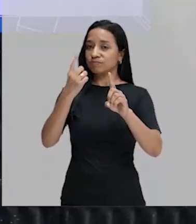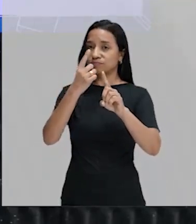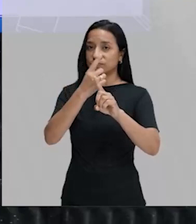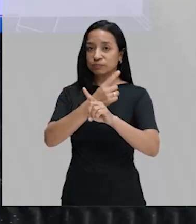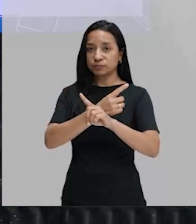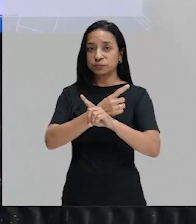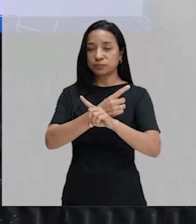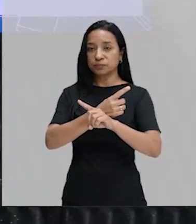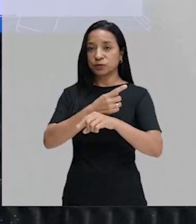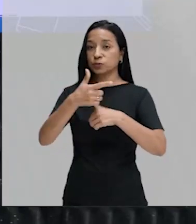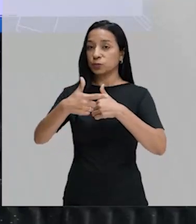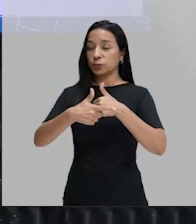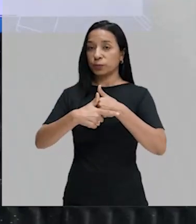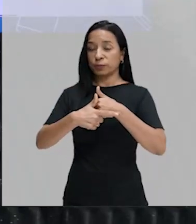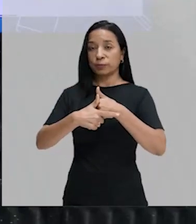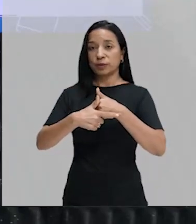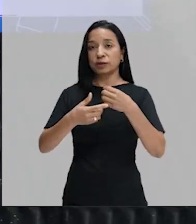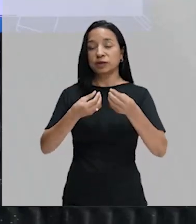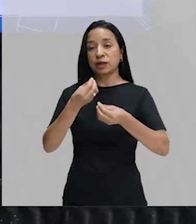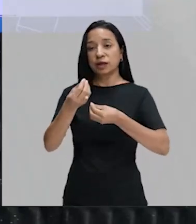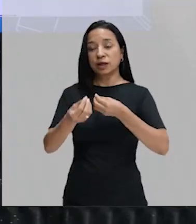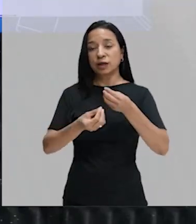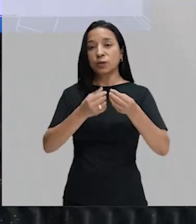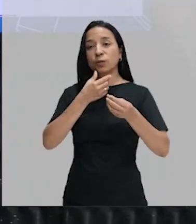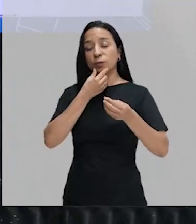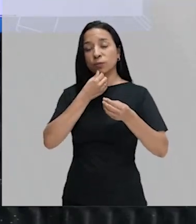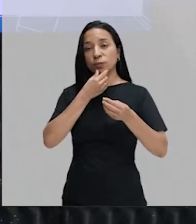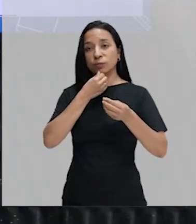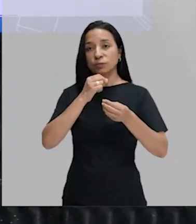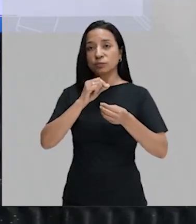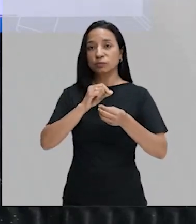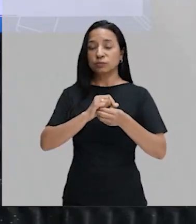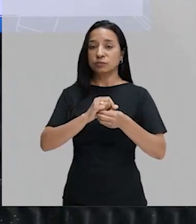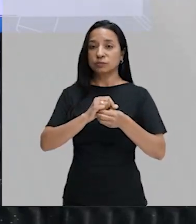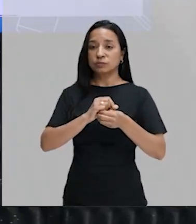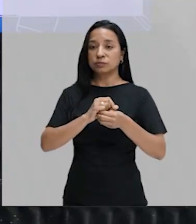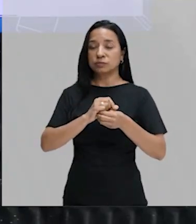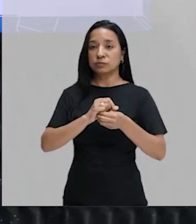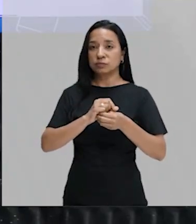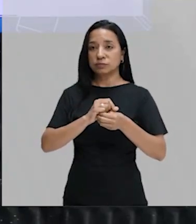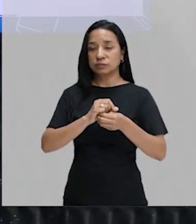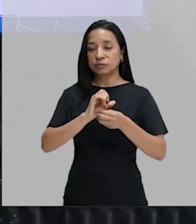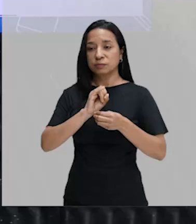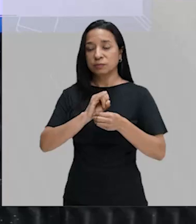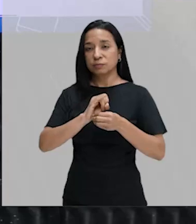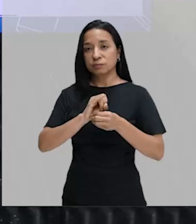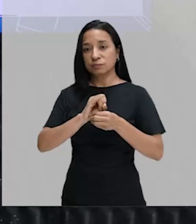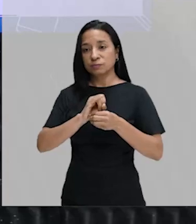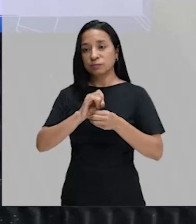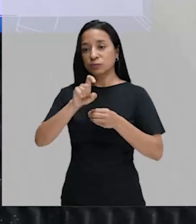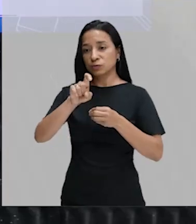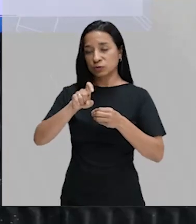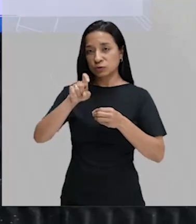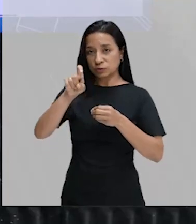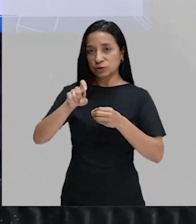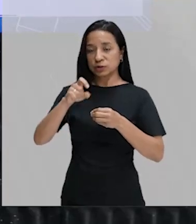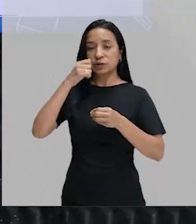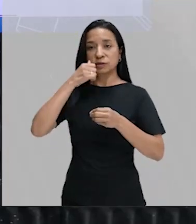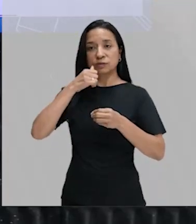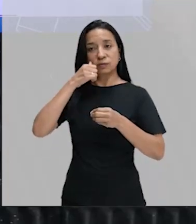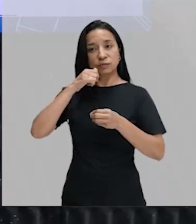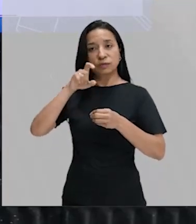tá? É como se o macho fosse o XX e a fêmea fosse